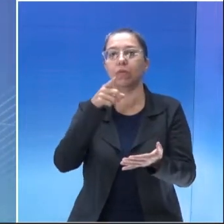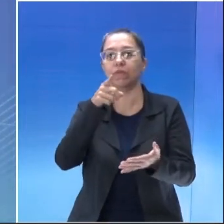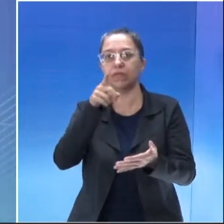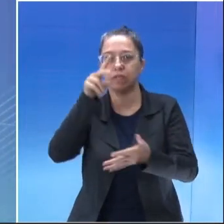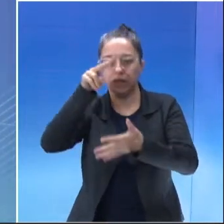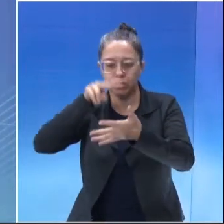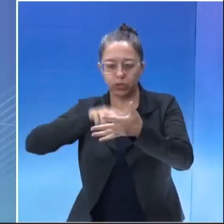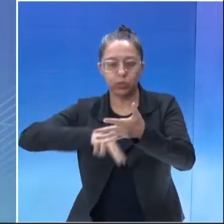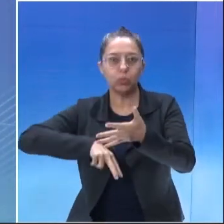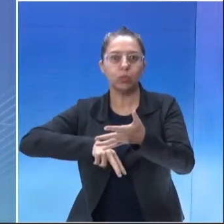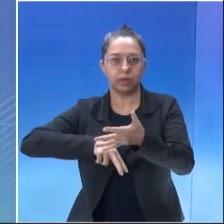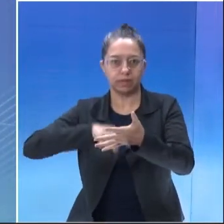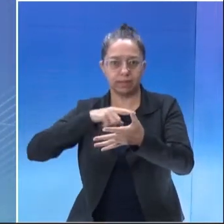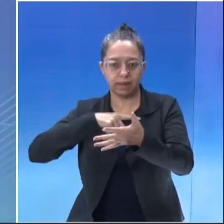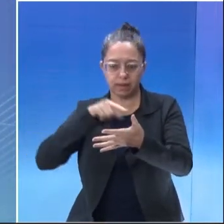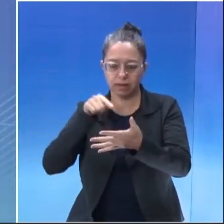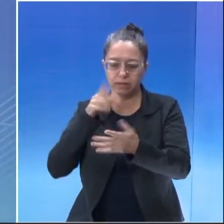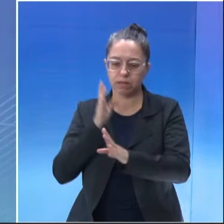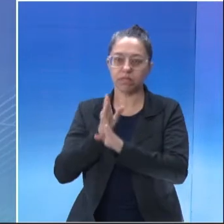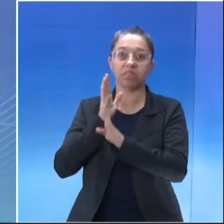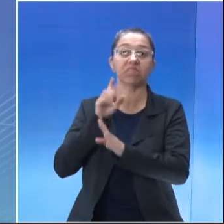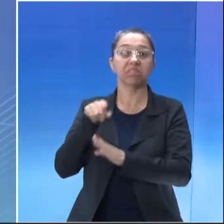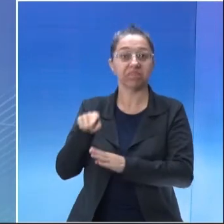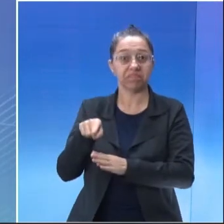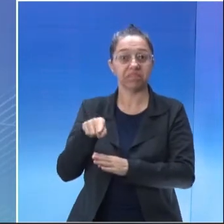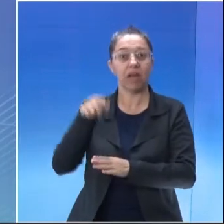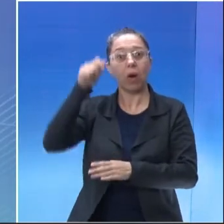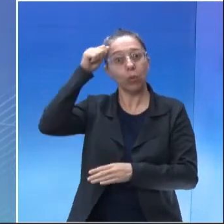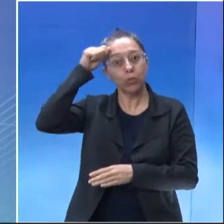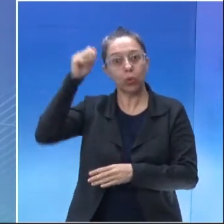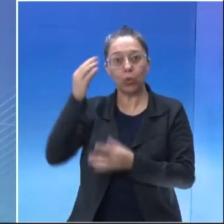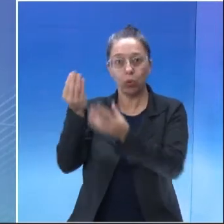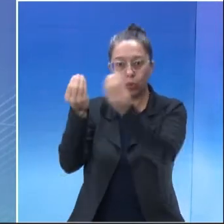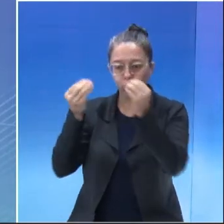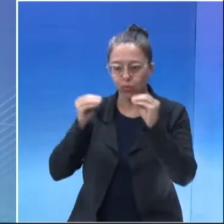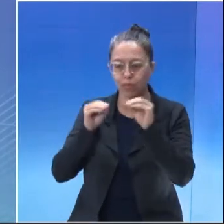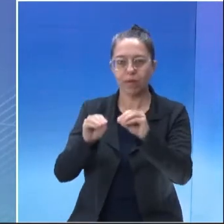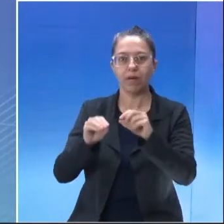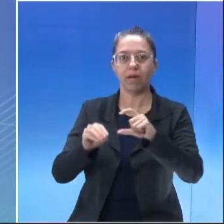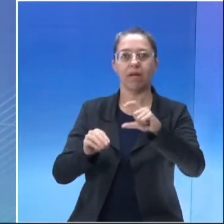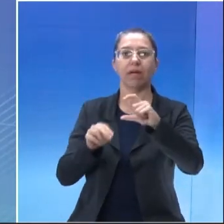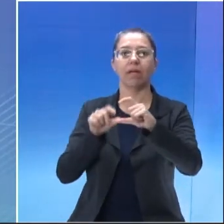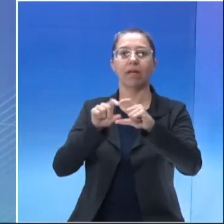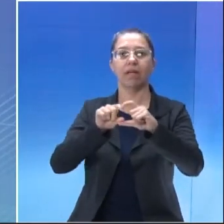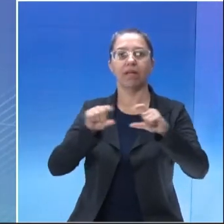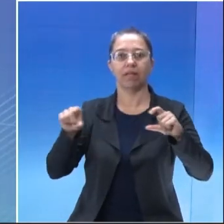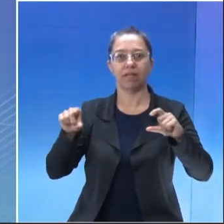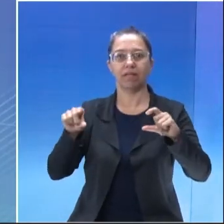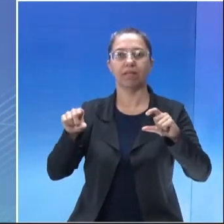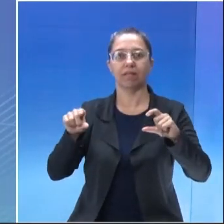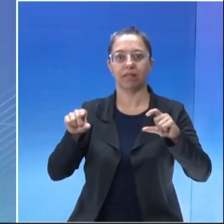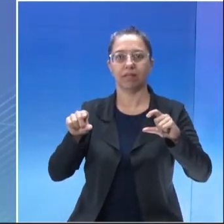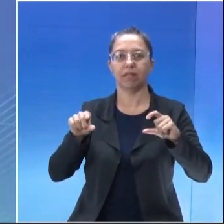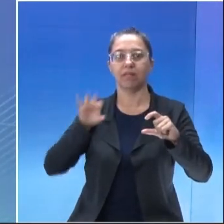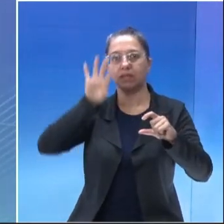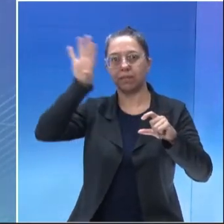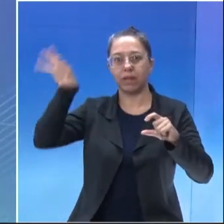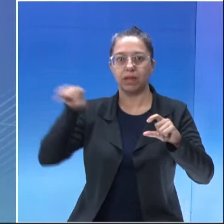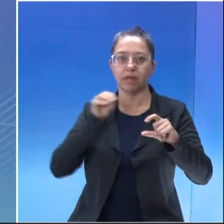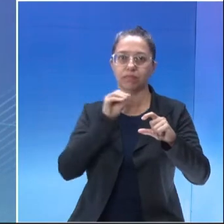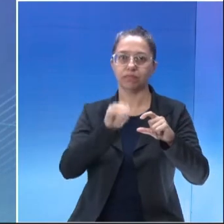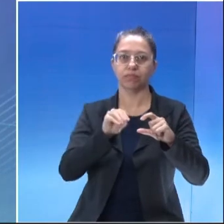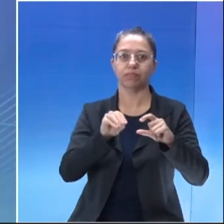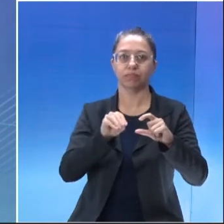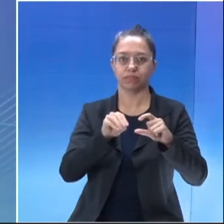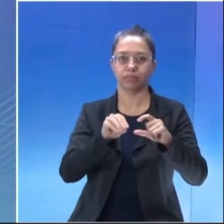um especialista, um autor que você pode utilizar. Por exemplo, você está escrevendo a sua redação, você quer citar um